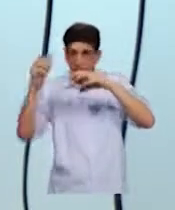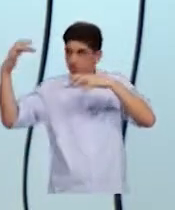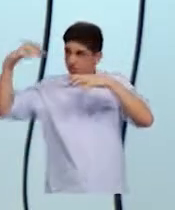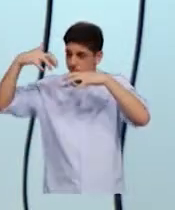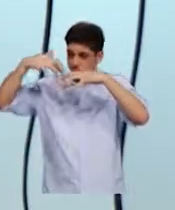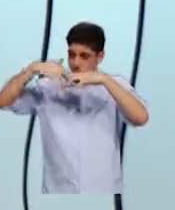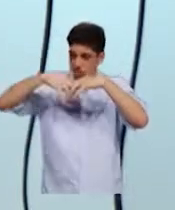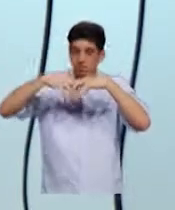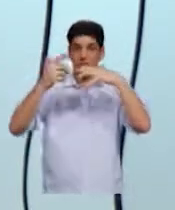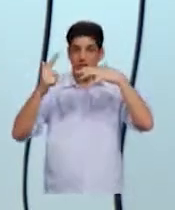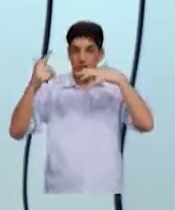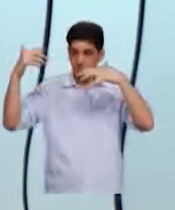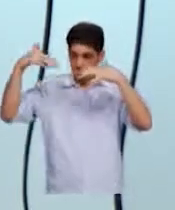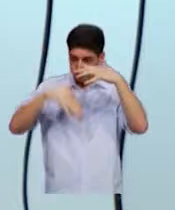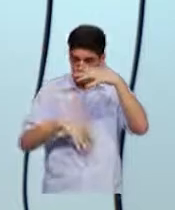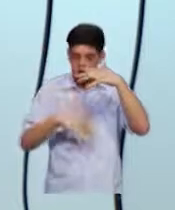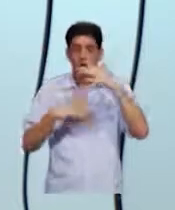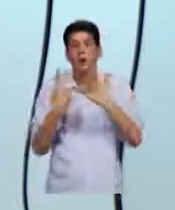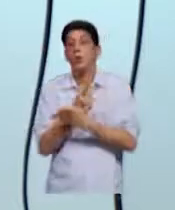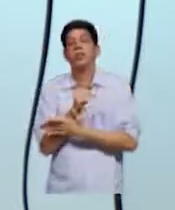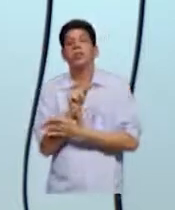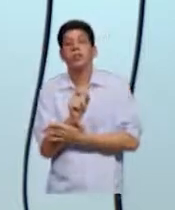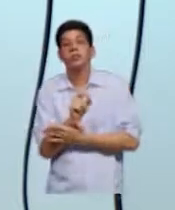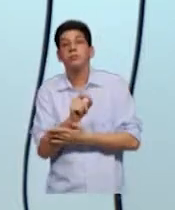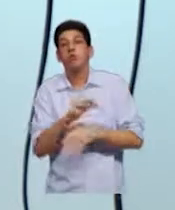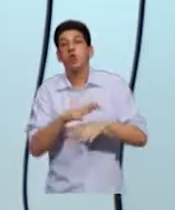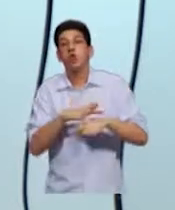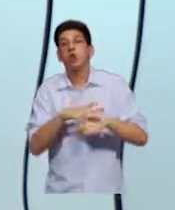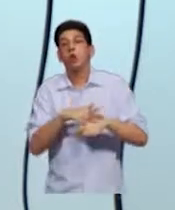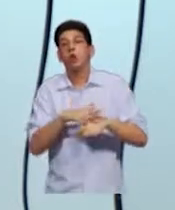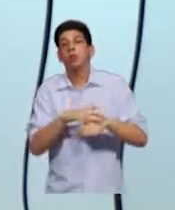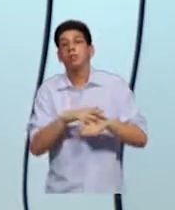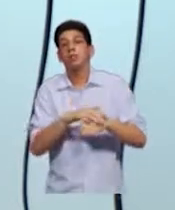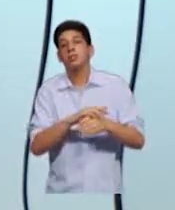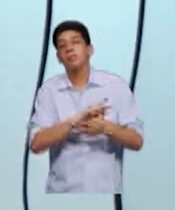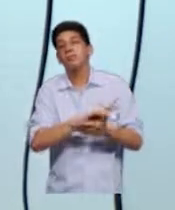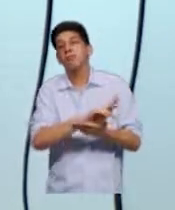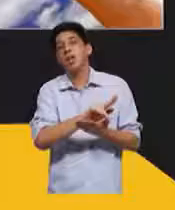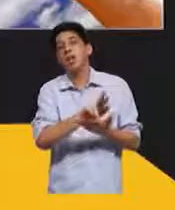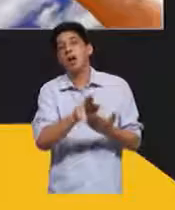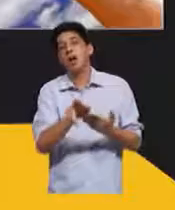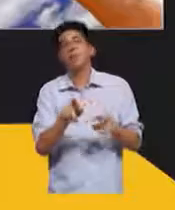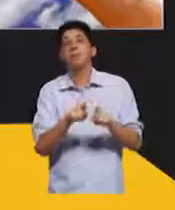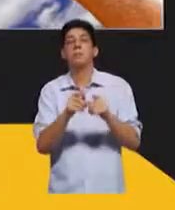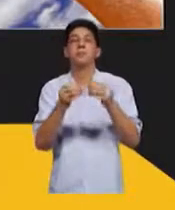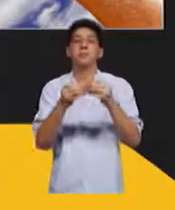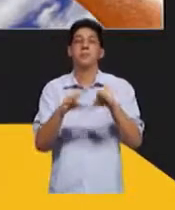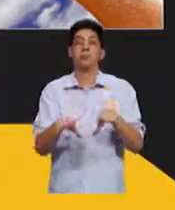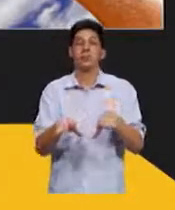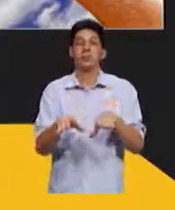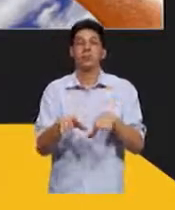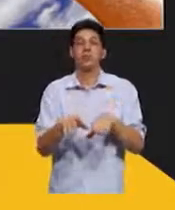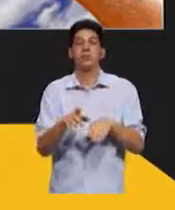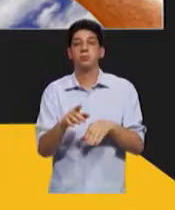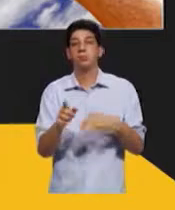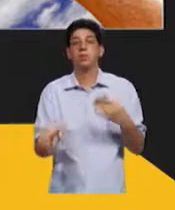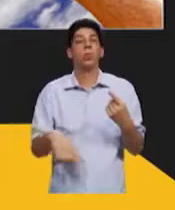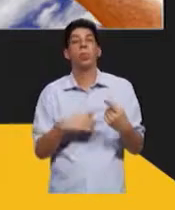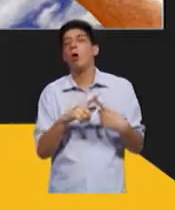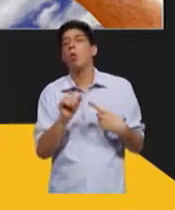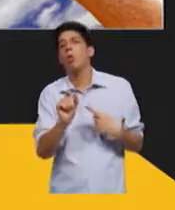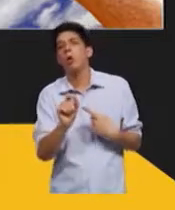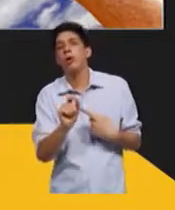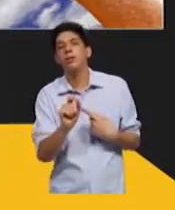forma eficiente, ela pode causar muitos danos para a atmosfera terrestre. E um desses danos